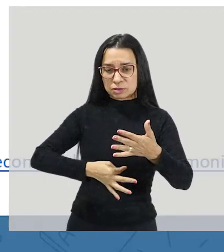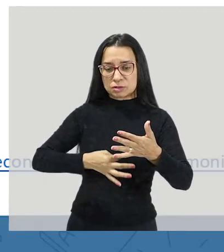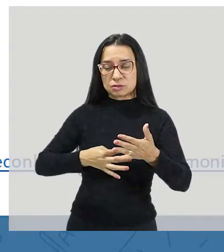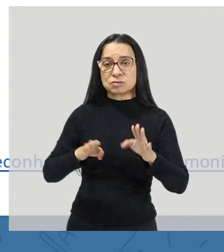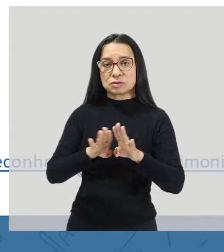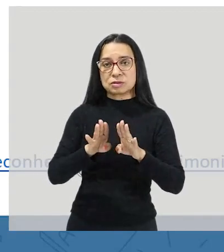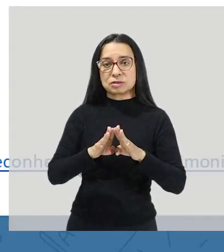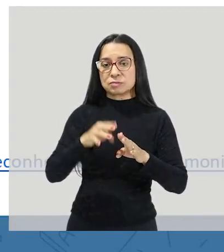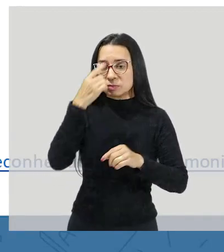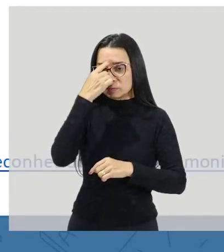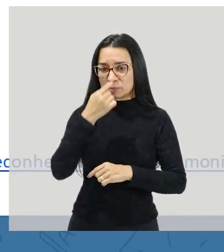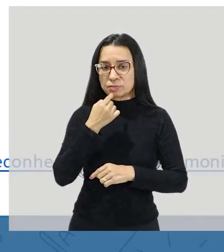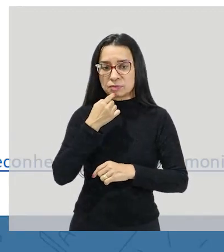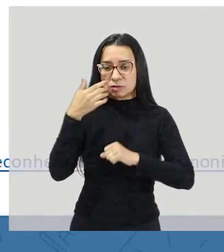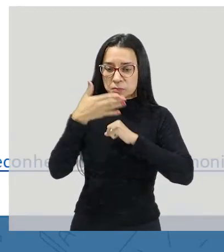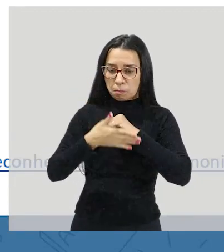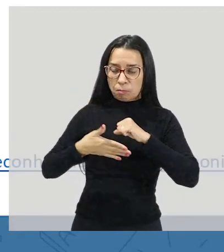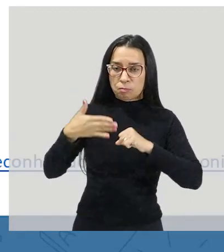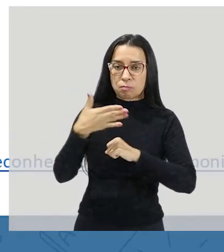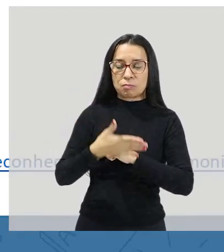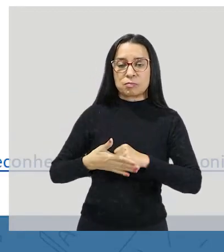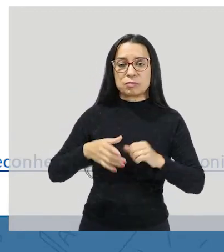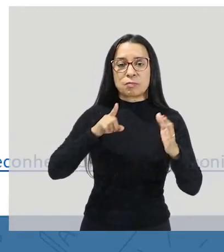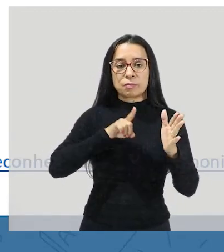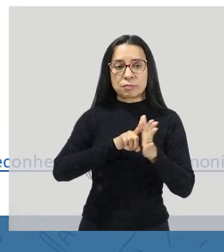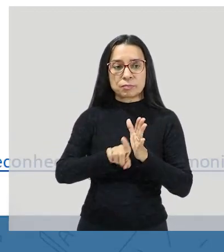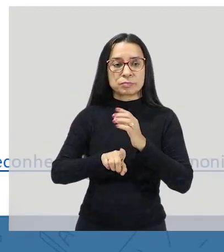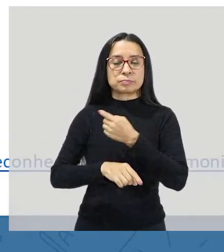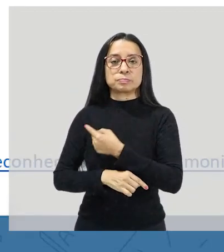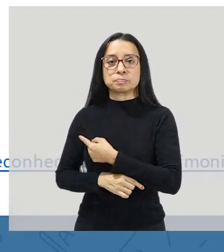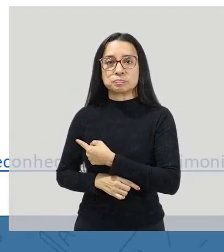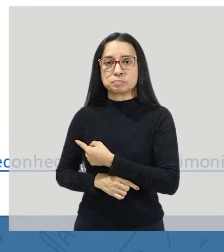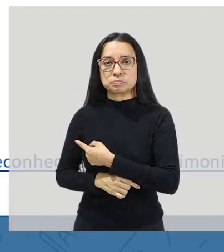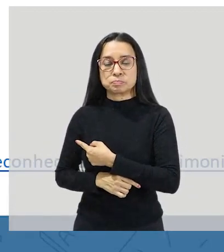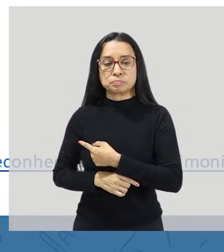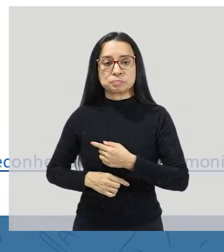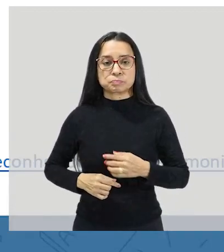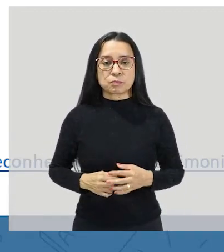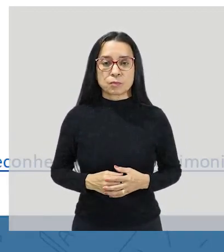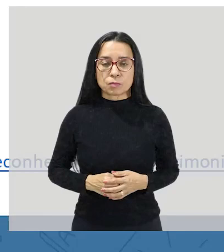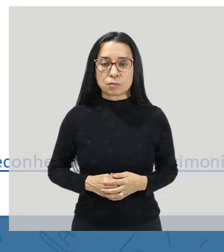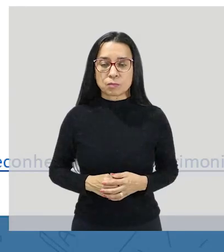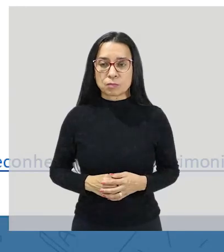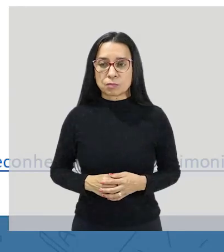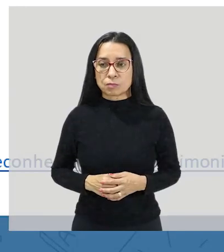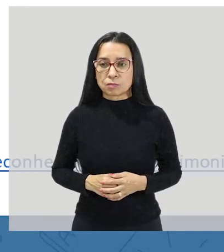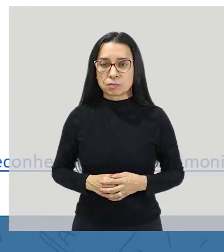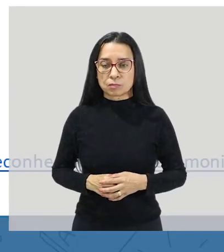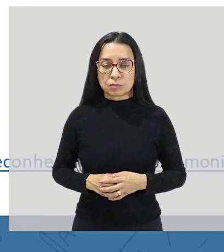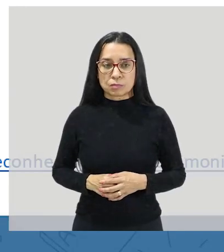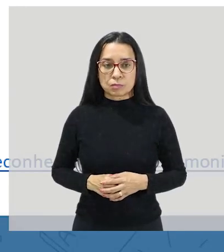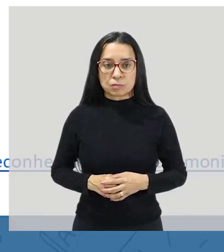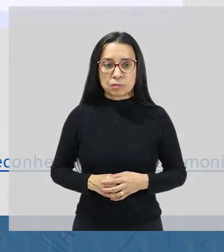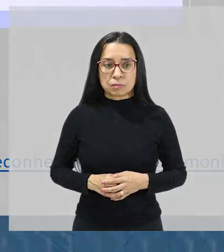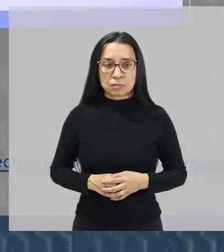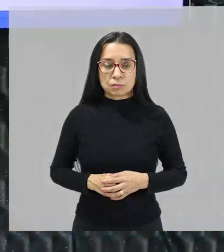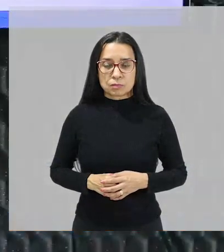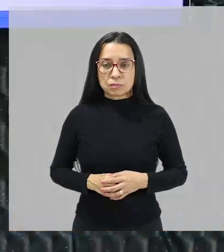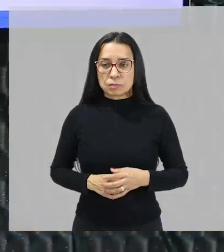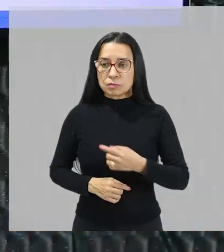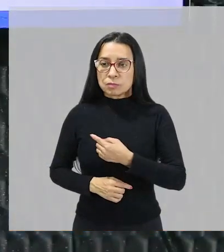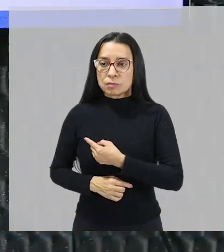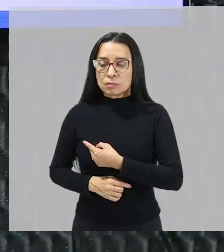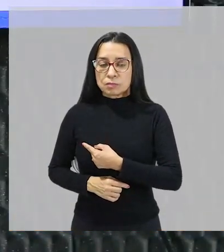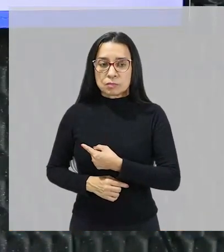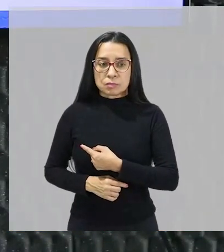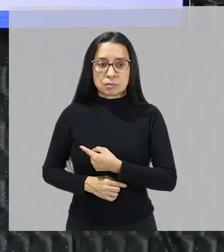poder embasar a pergunta. A pergunta é: essa manifestação cultural maranhense foi reconhecida como cultura